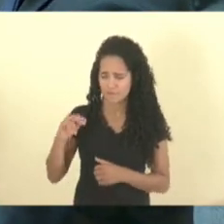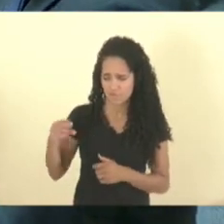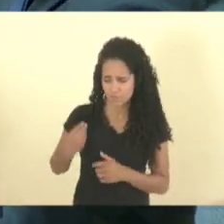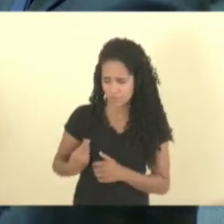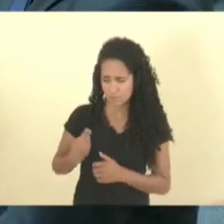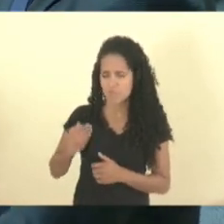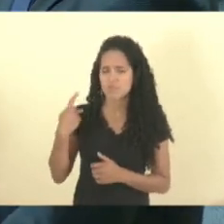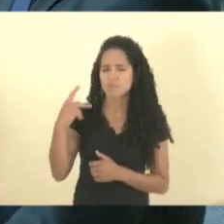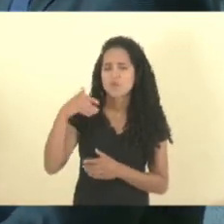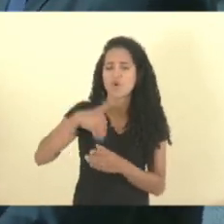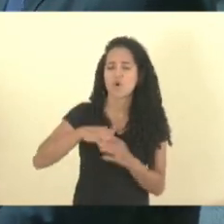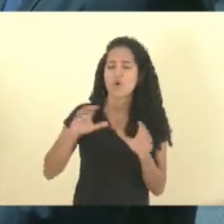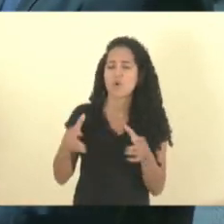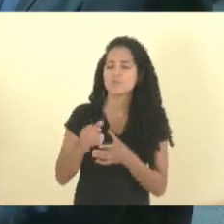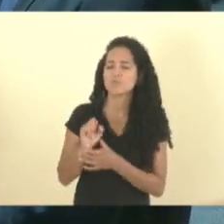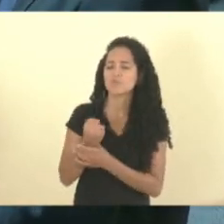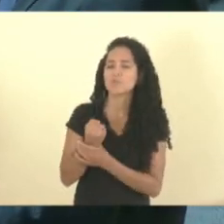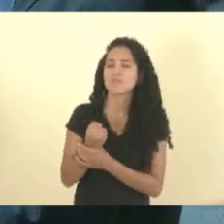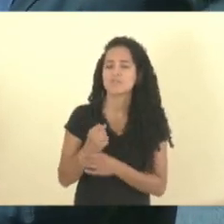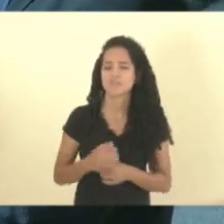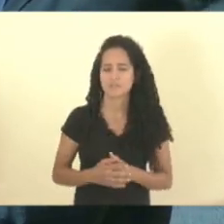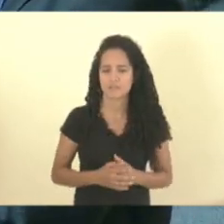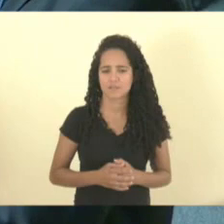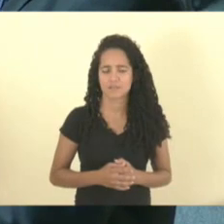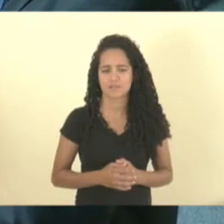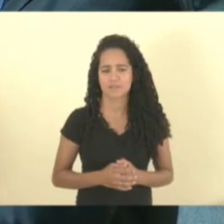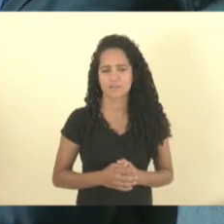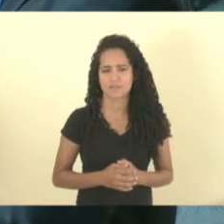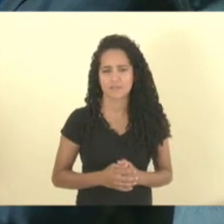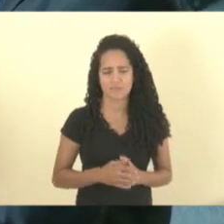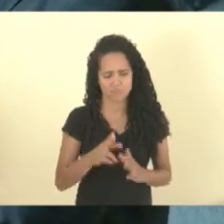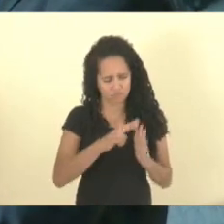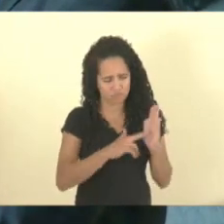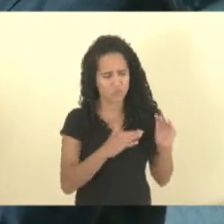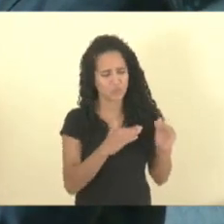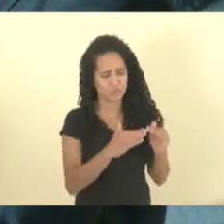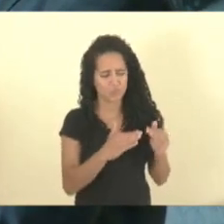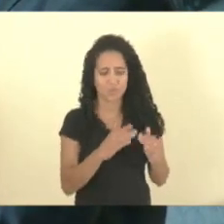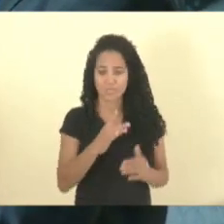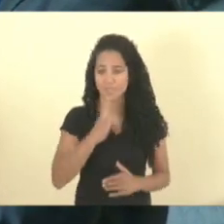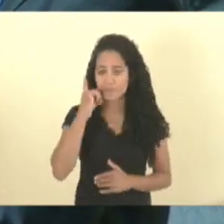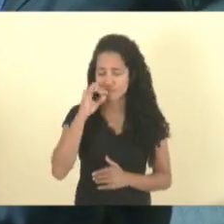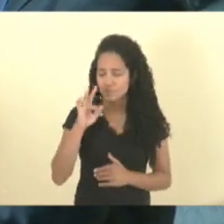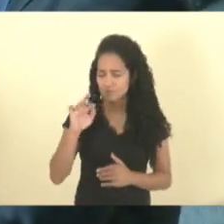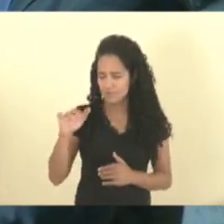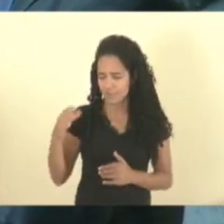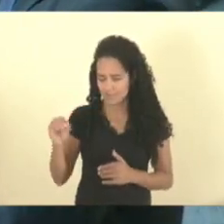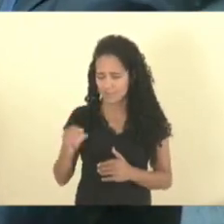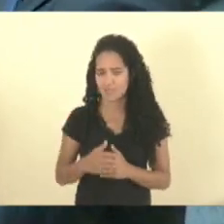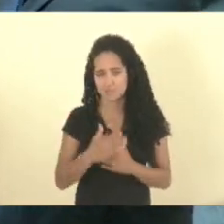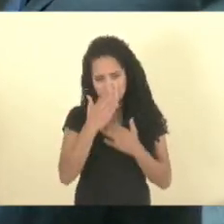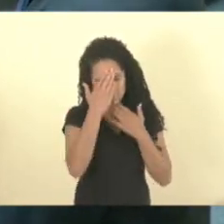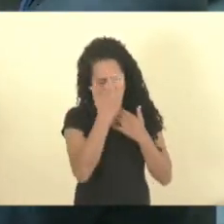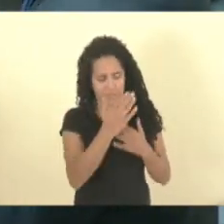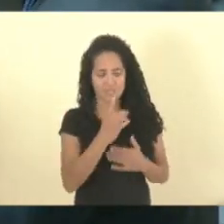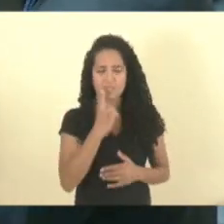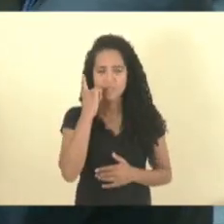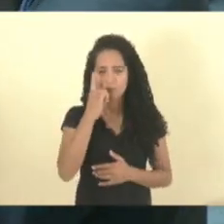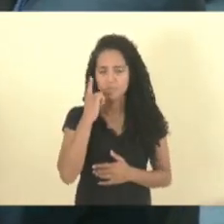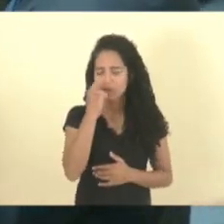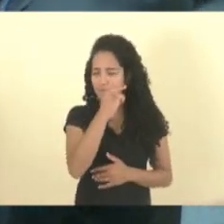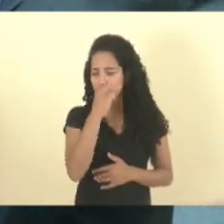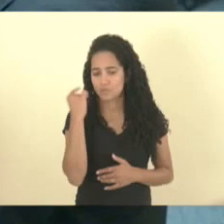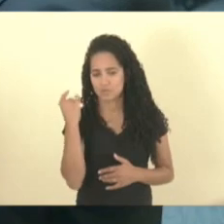deputado Ferraz, na Comissão de Segurança? É com o relator. Deputado Teodorico Ferraz, com relator, obrigado. Deputado Capitão